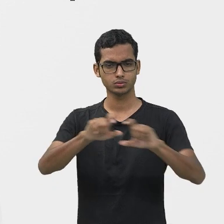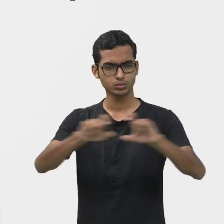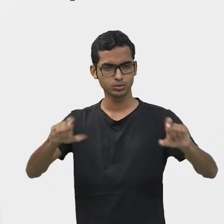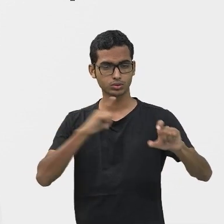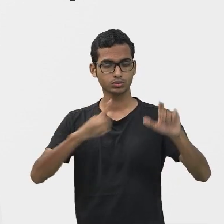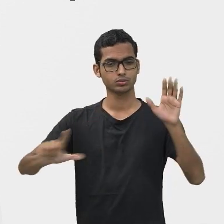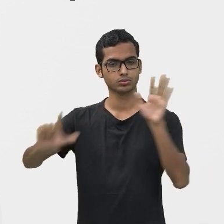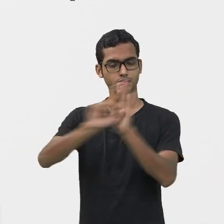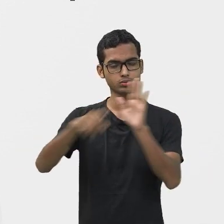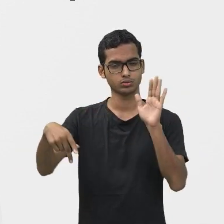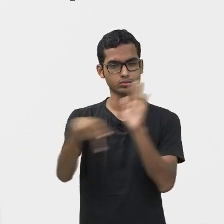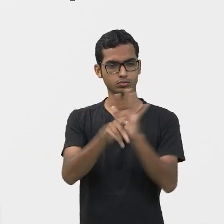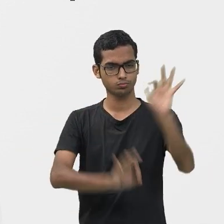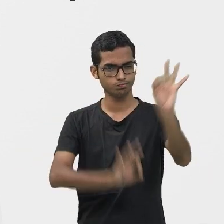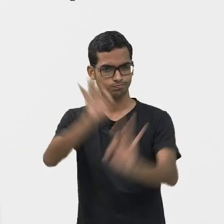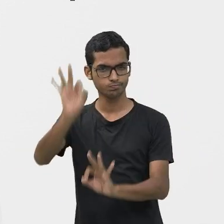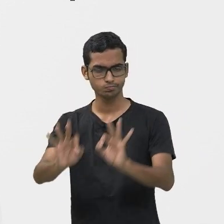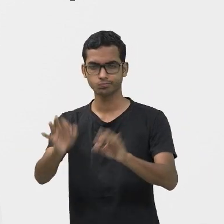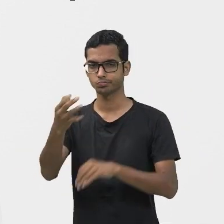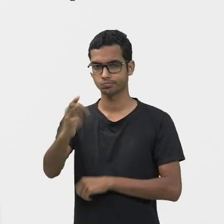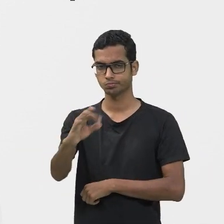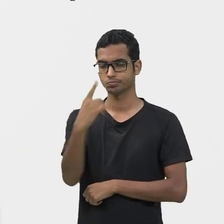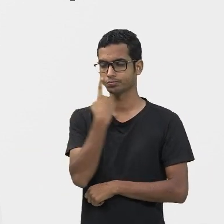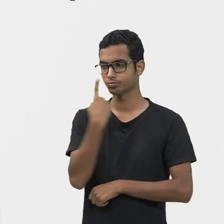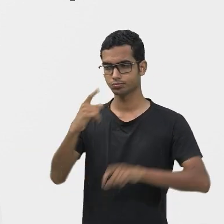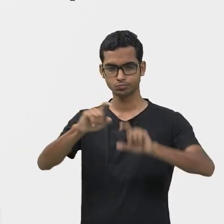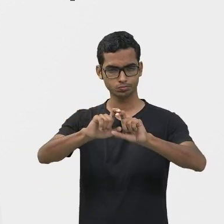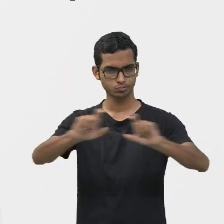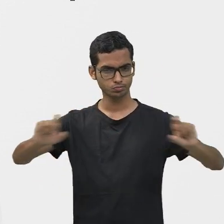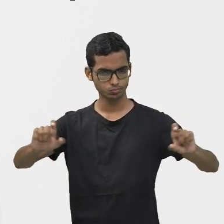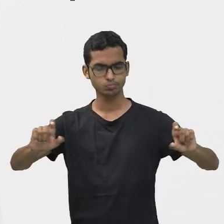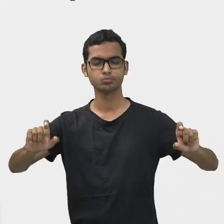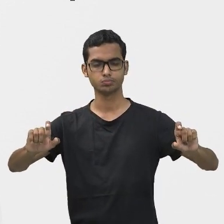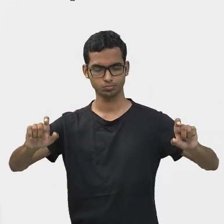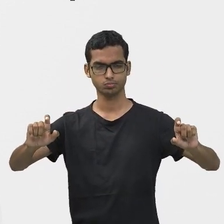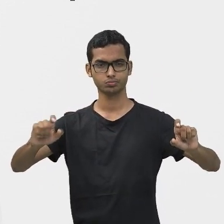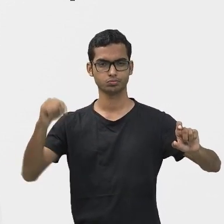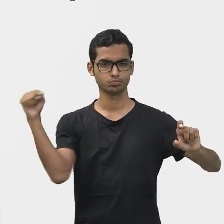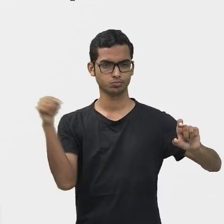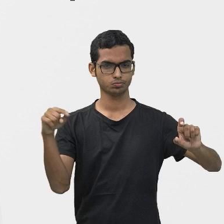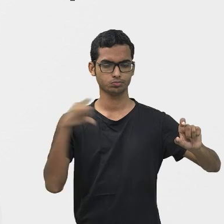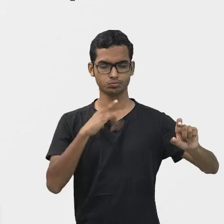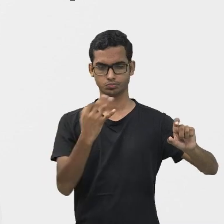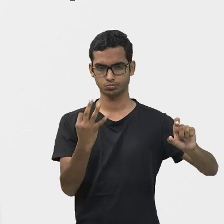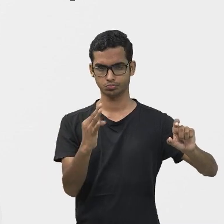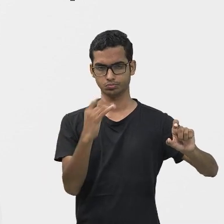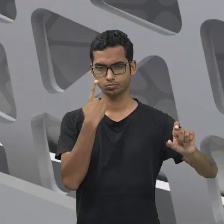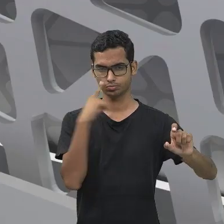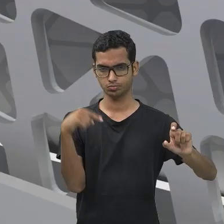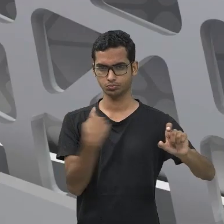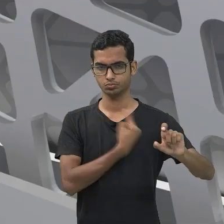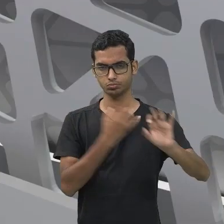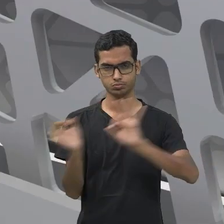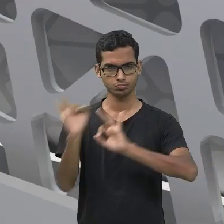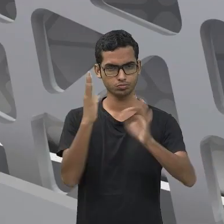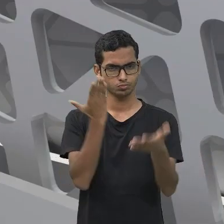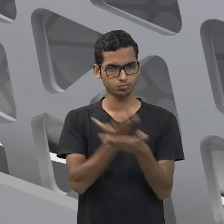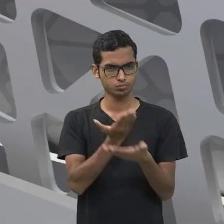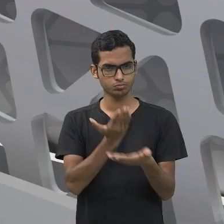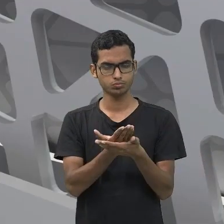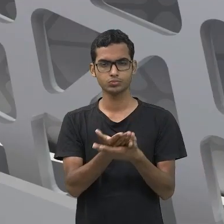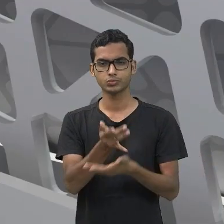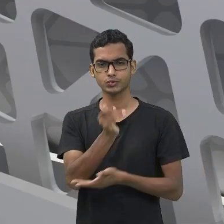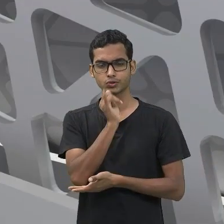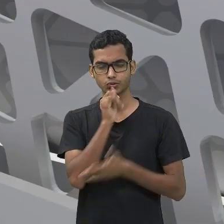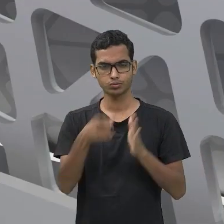ou seja, exatamente aquelas fórmulas, tá? Como a gente acabou de fazer no